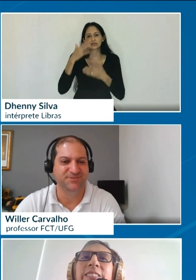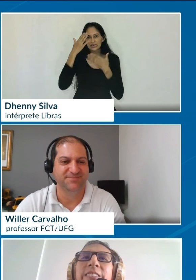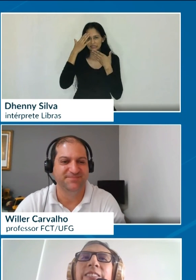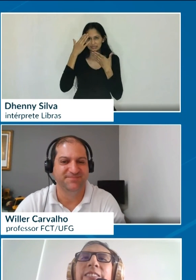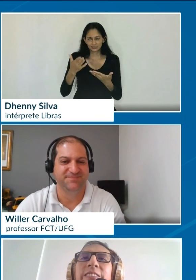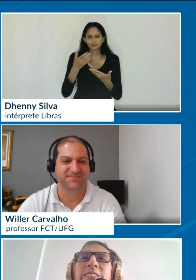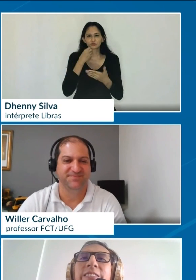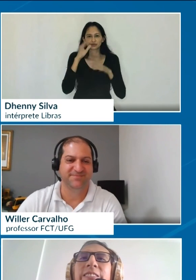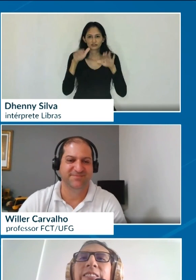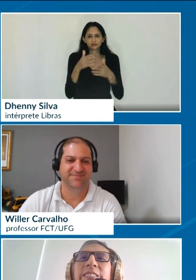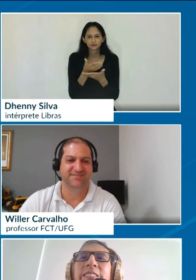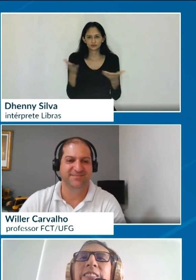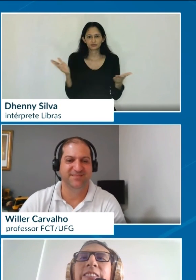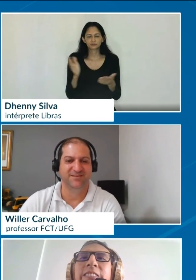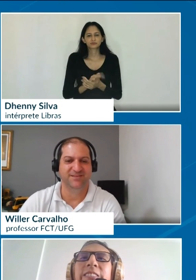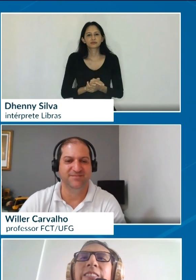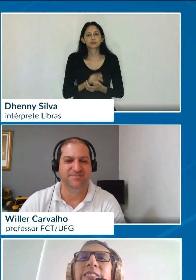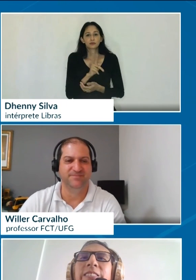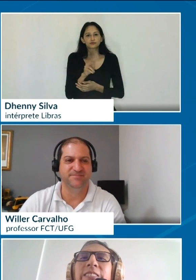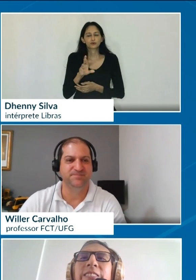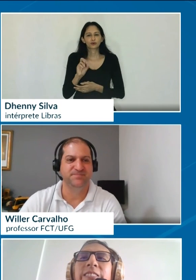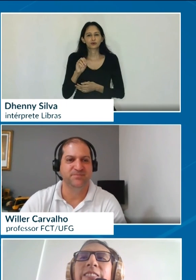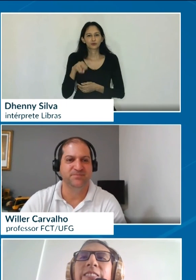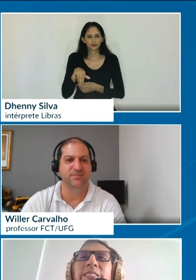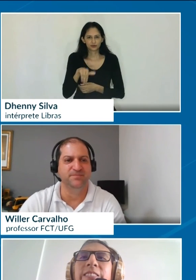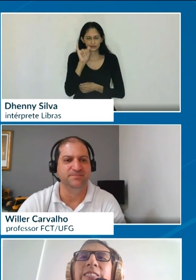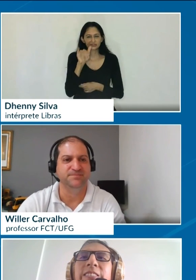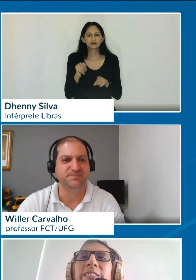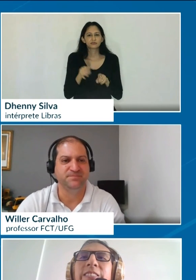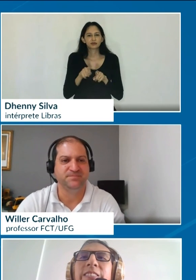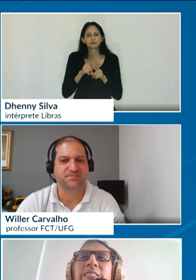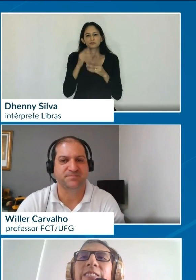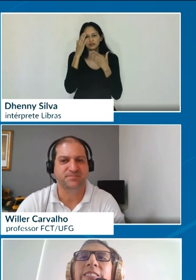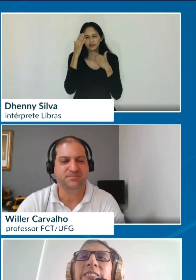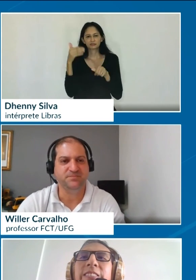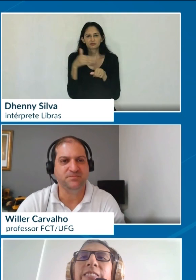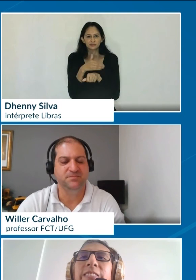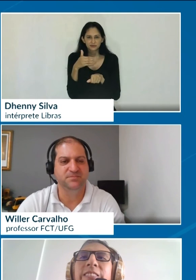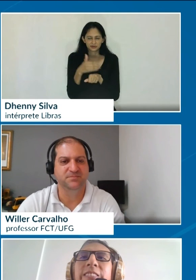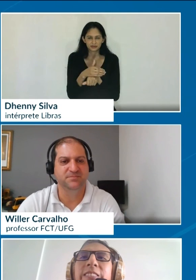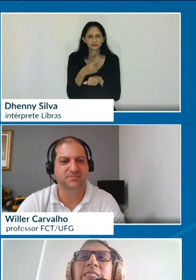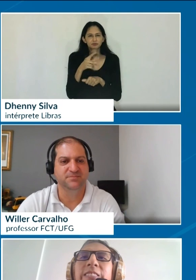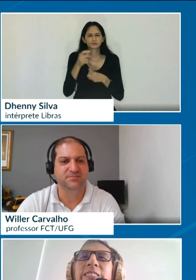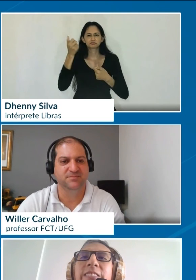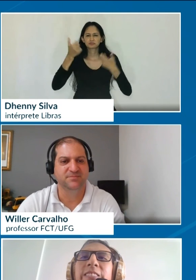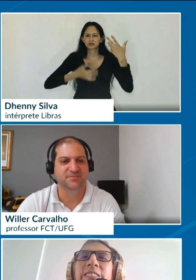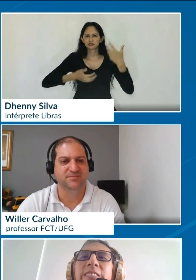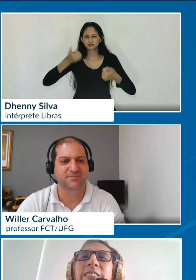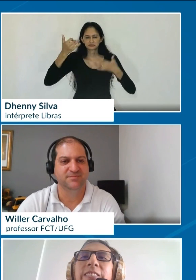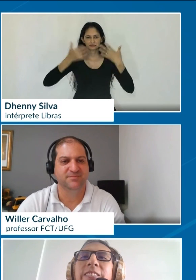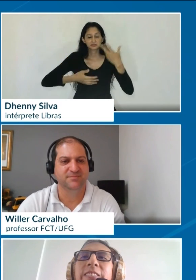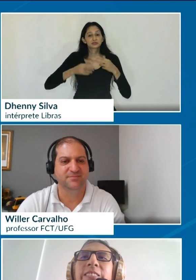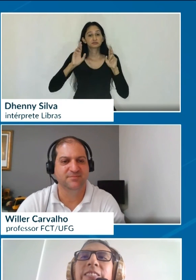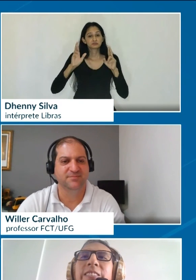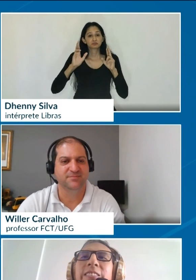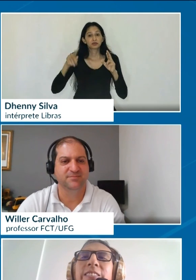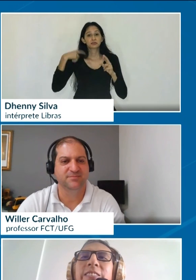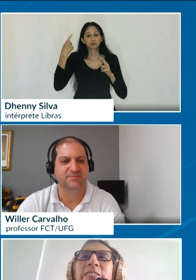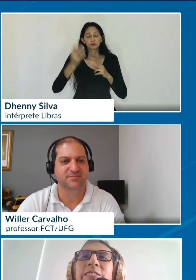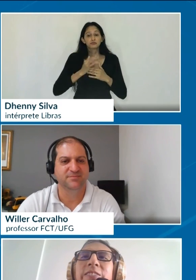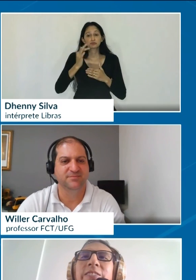a todos. Boa tarde, professor Rony. Agradeço também a sua participação aqui, as suas explicações. Espero que a gente tenha a